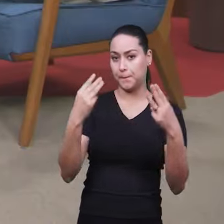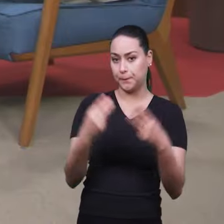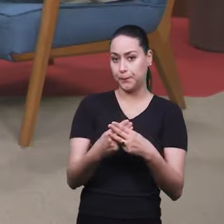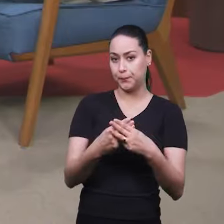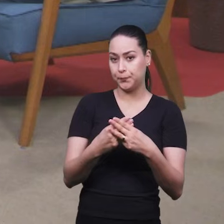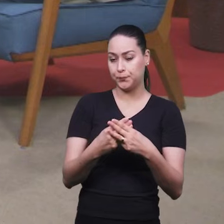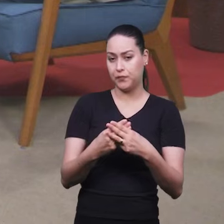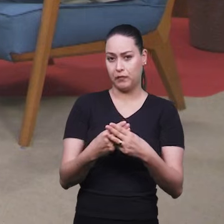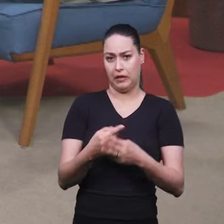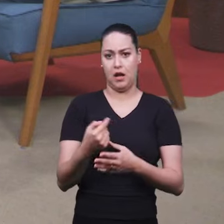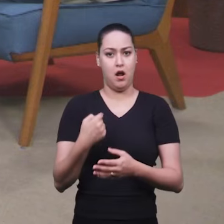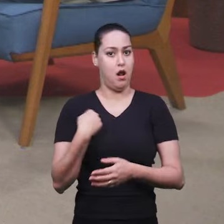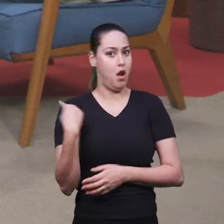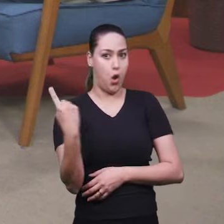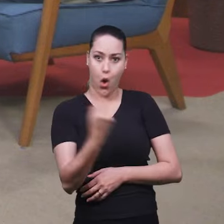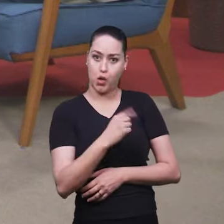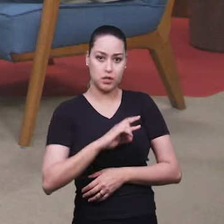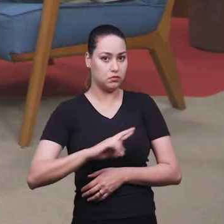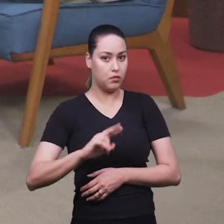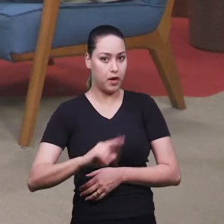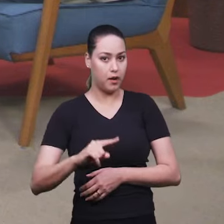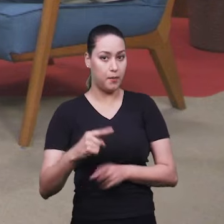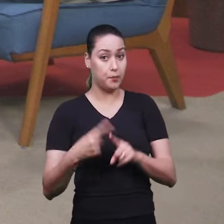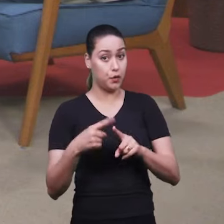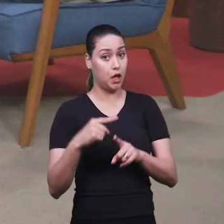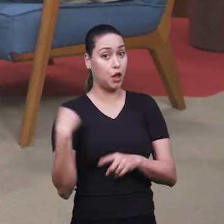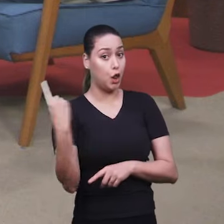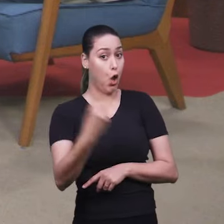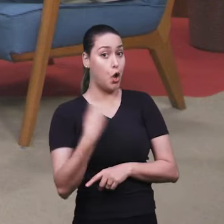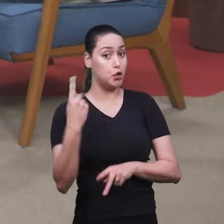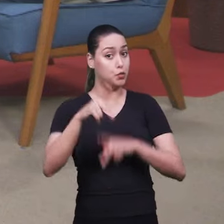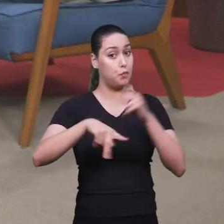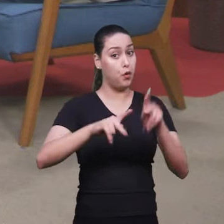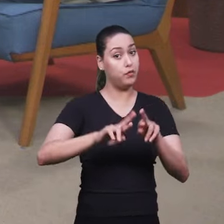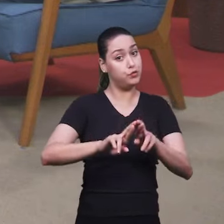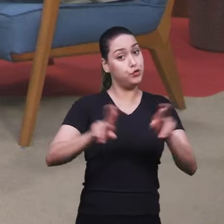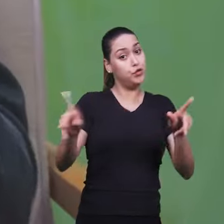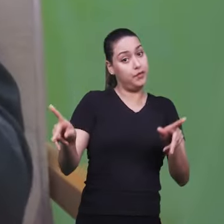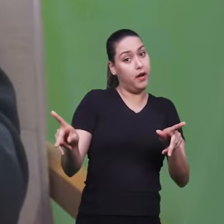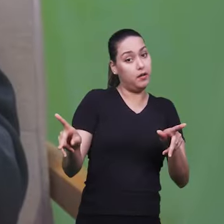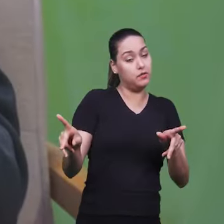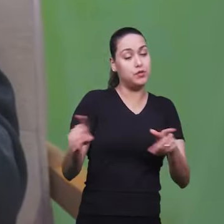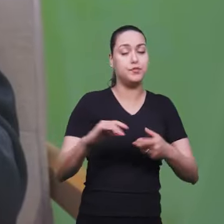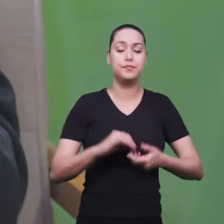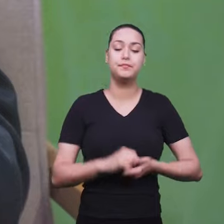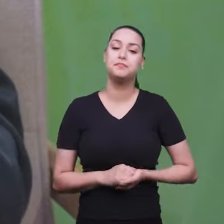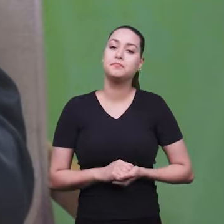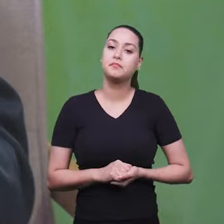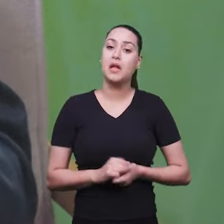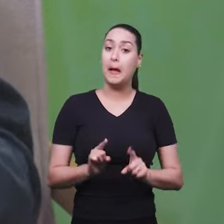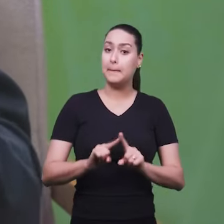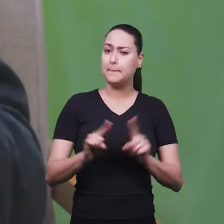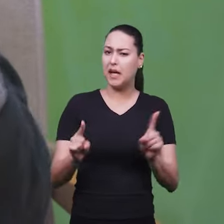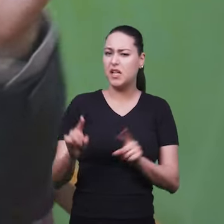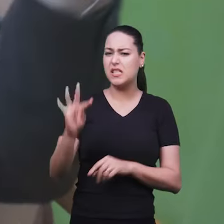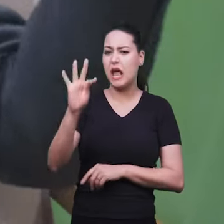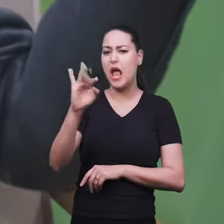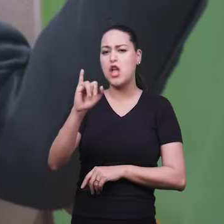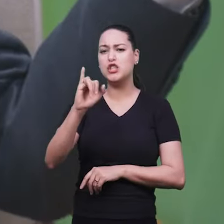é? Que não é conosco. Nós somos os gentios, as outras gentes.